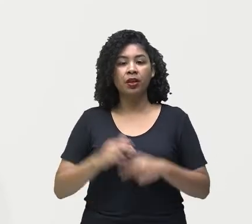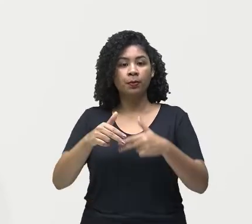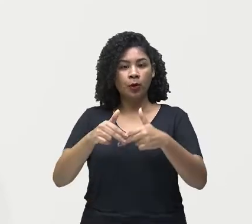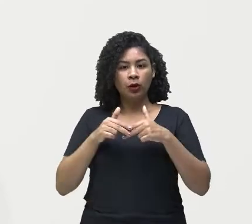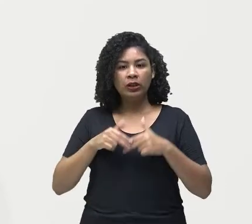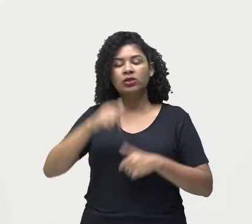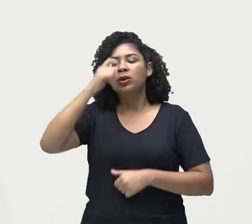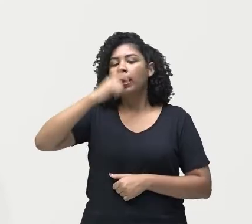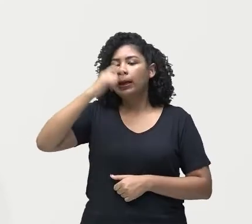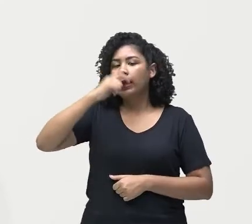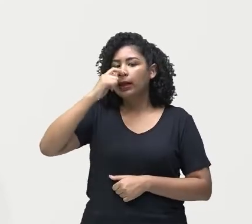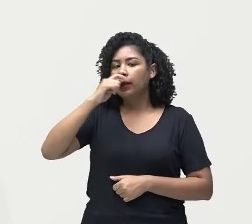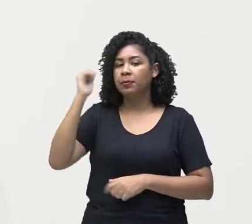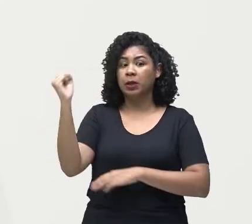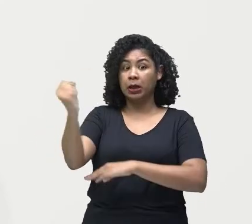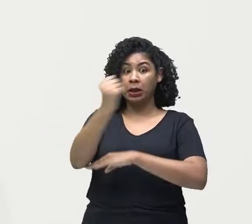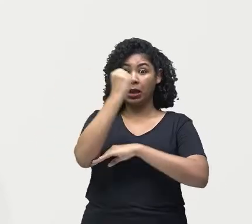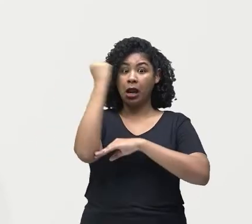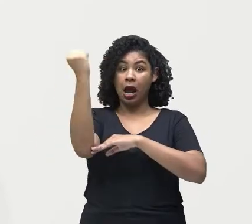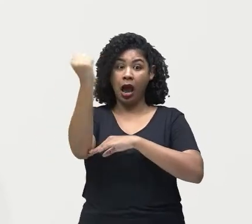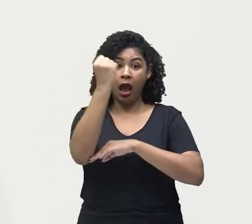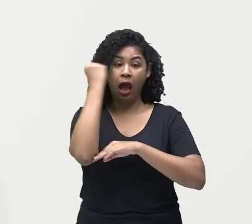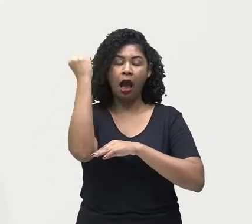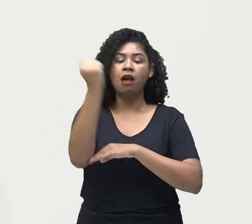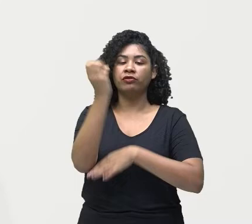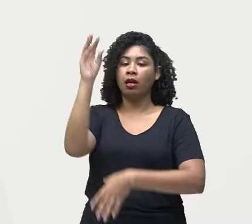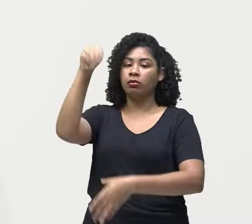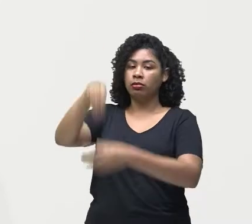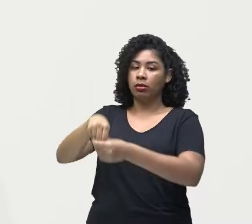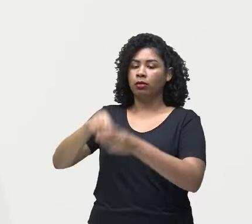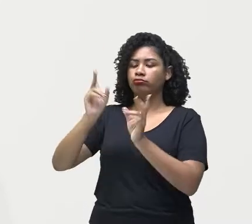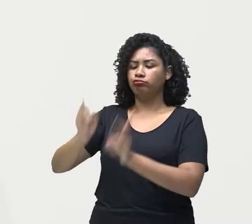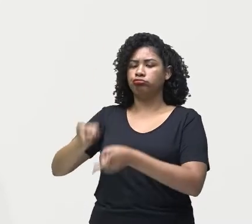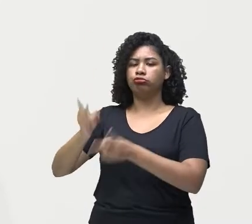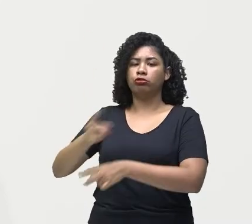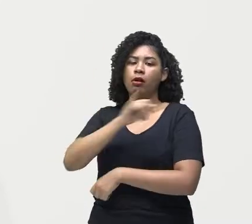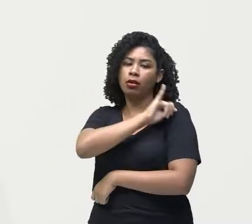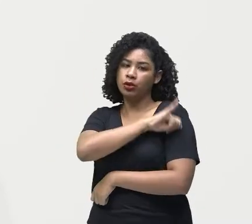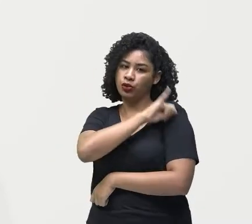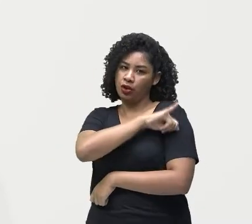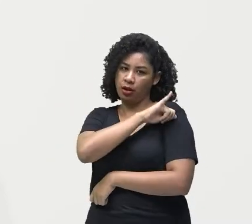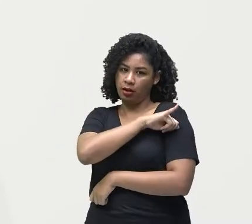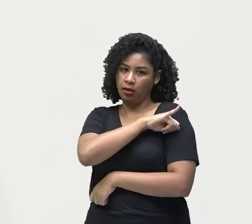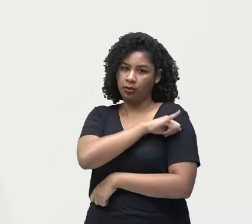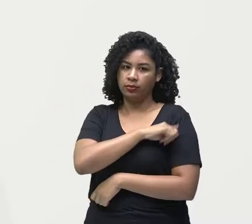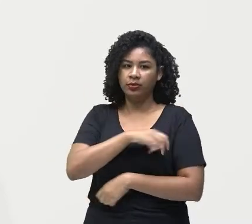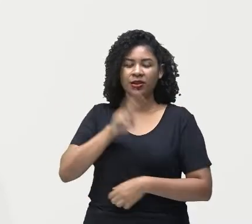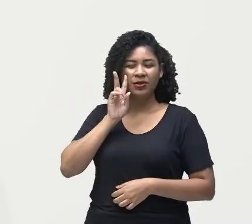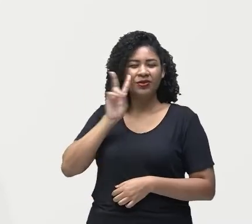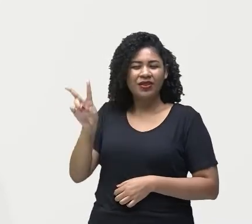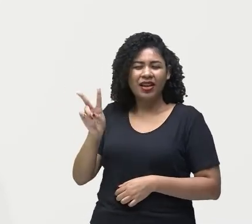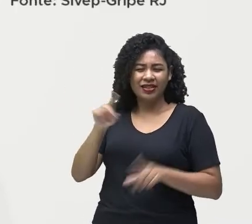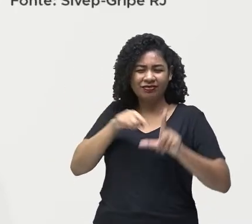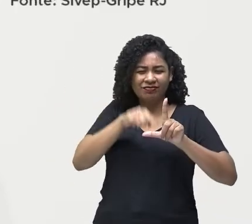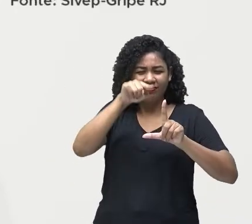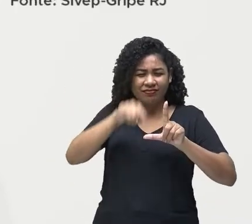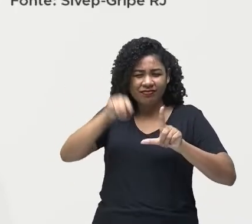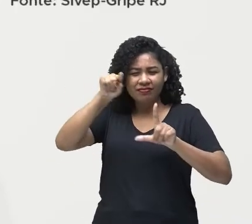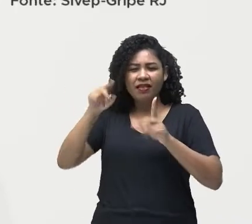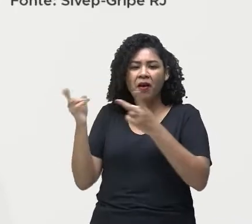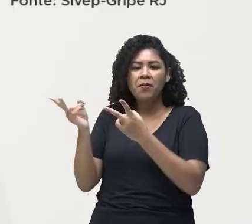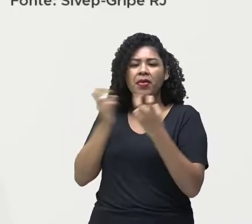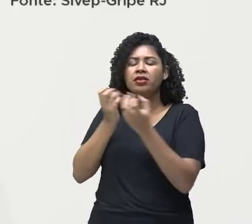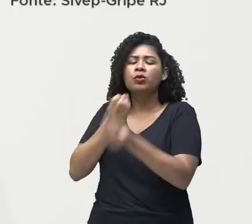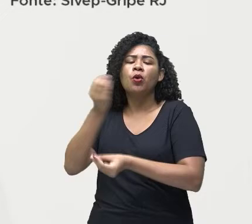graves de gripe saltou no estado do Rio de Janeiro. Olha só esse gráfico para a gente entender como é que